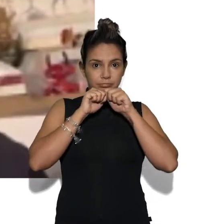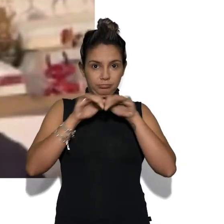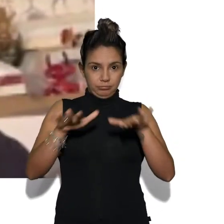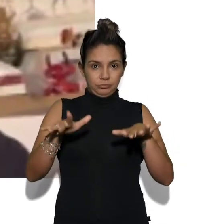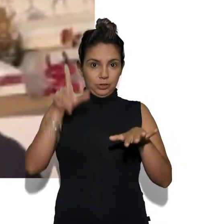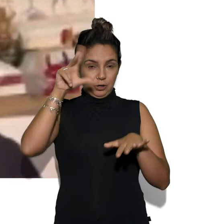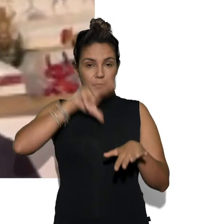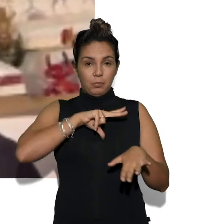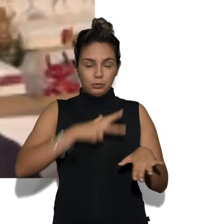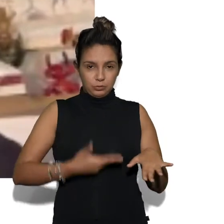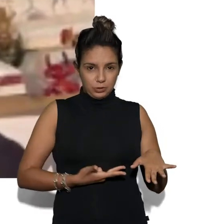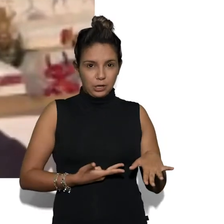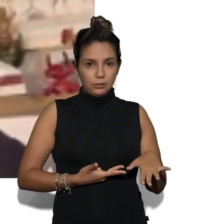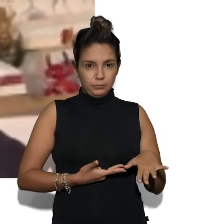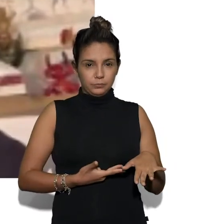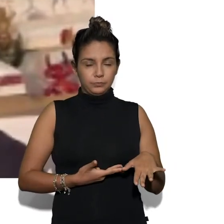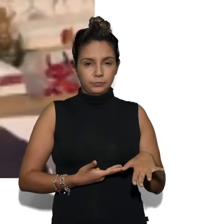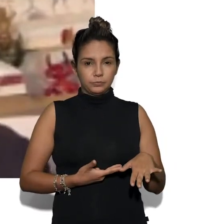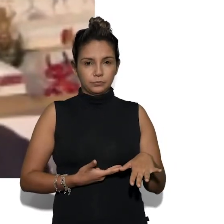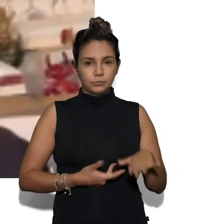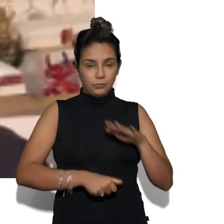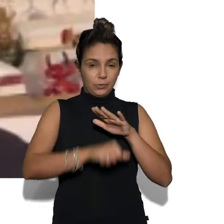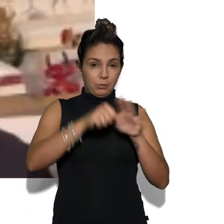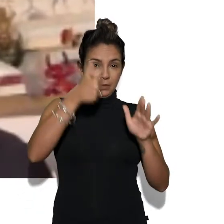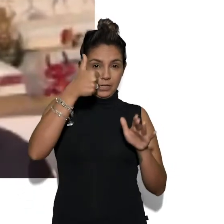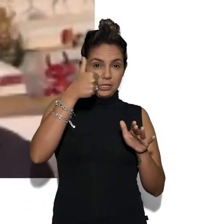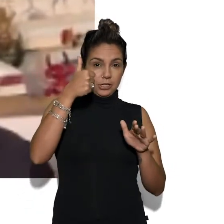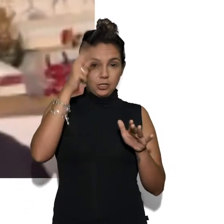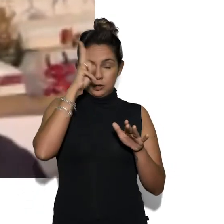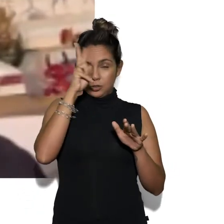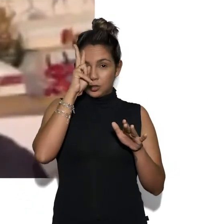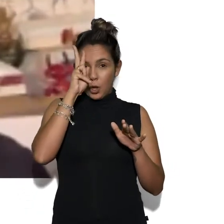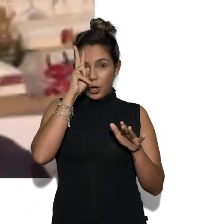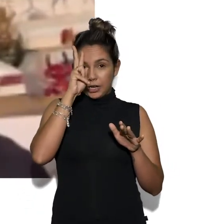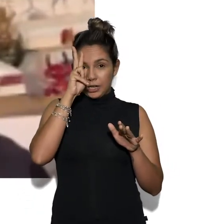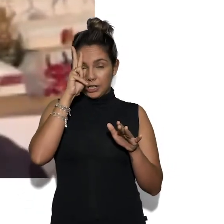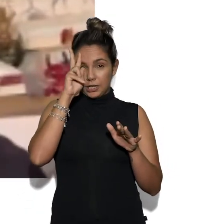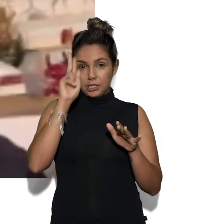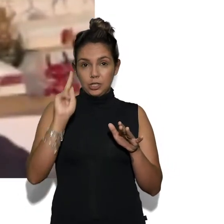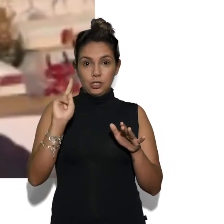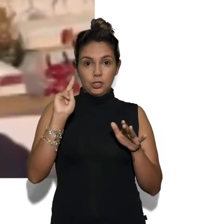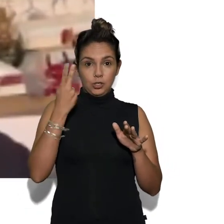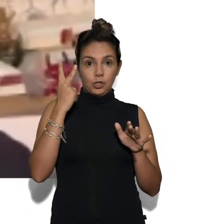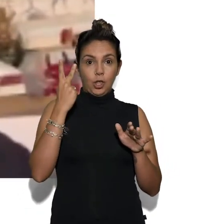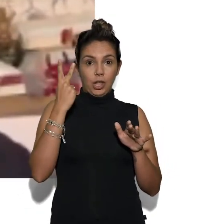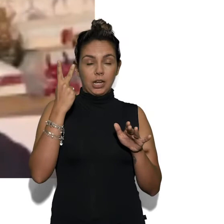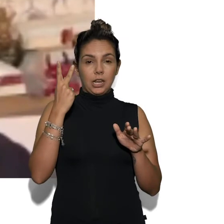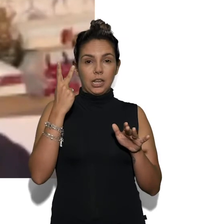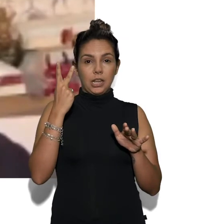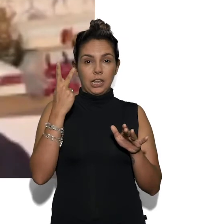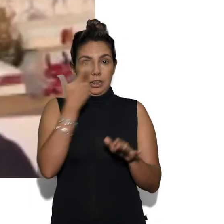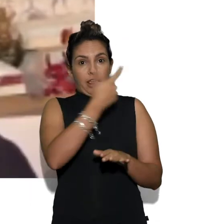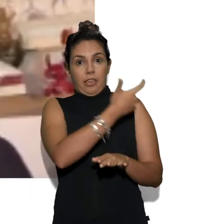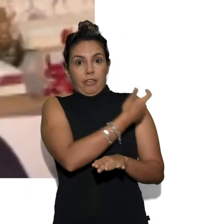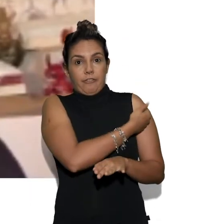em Portugal. Sim, é a primeira vez na história da humanidade que se colocam vacinas